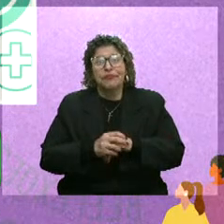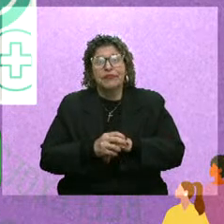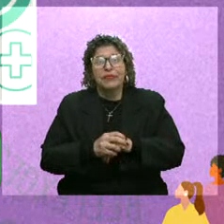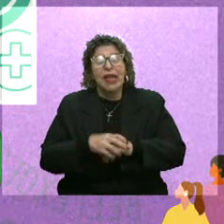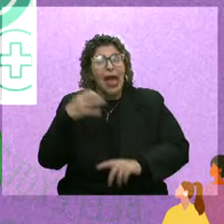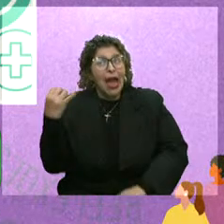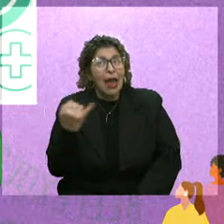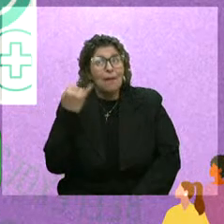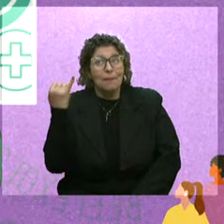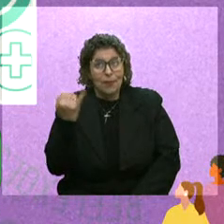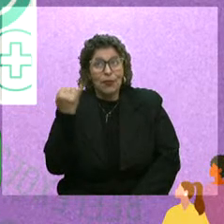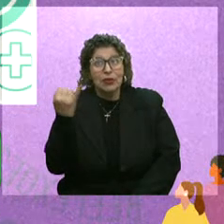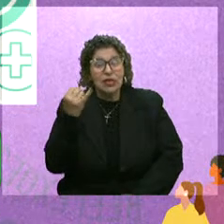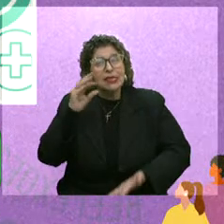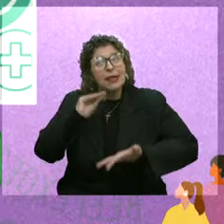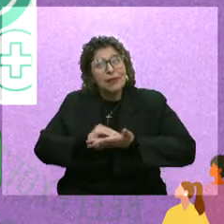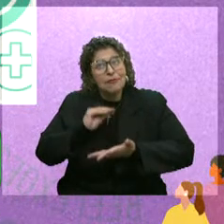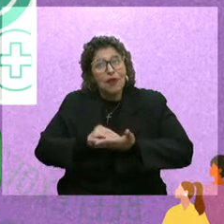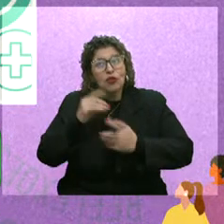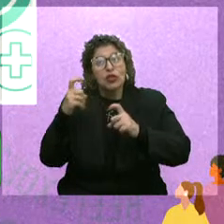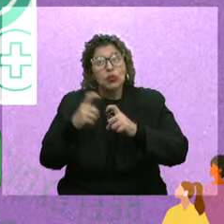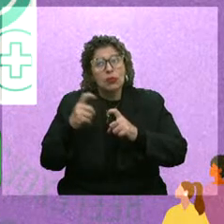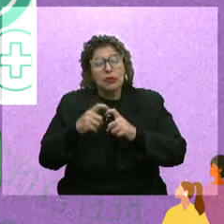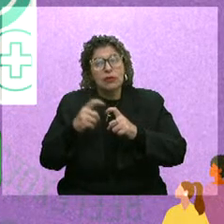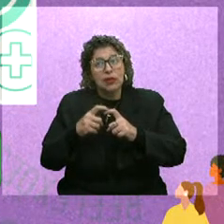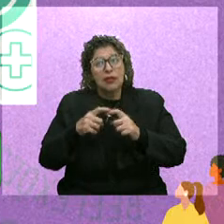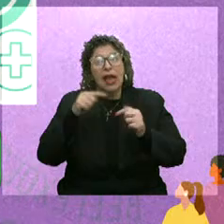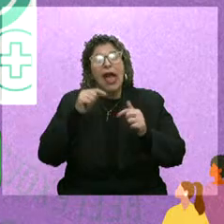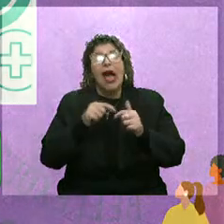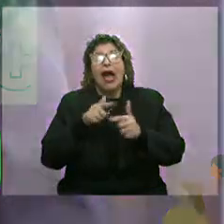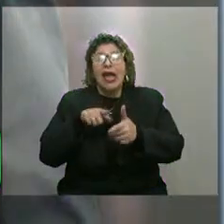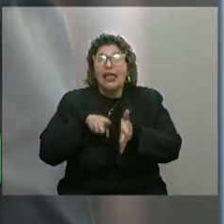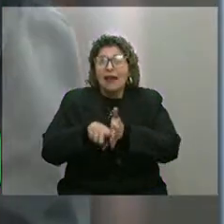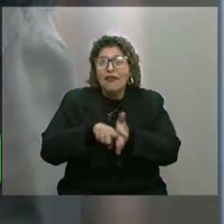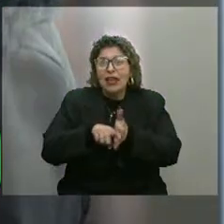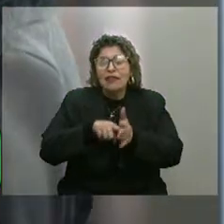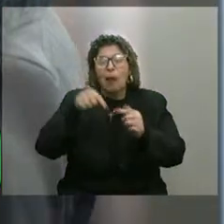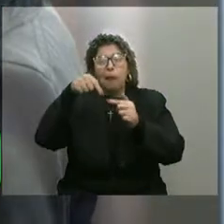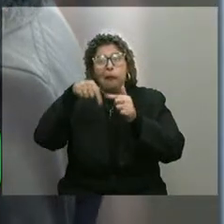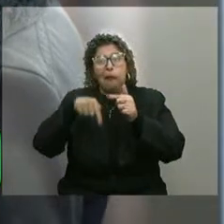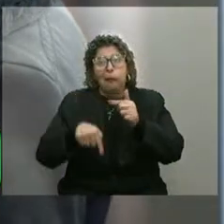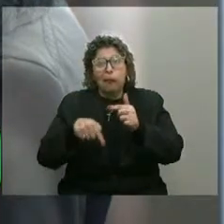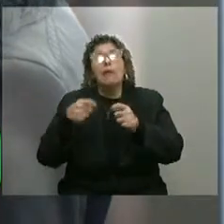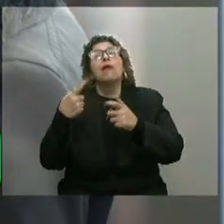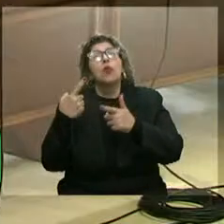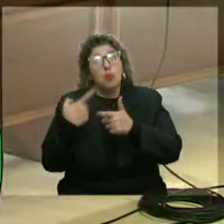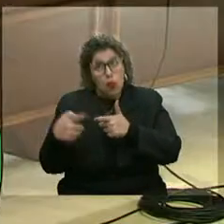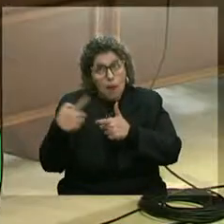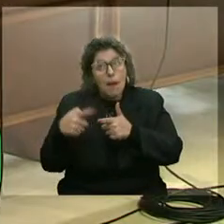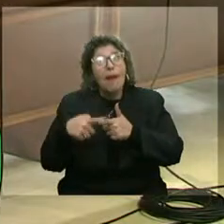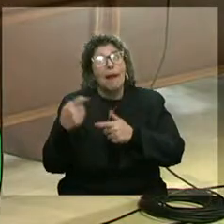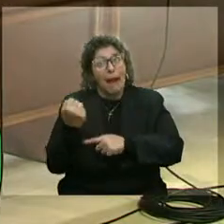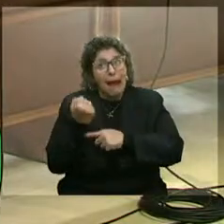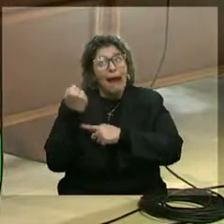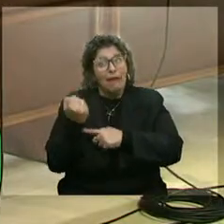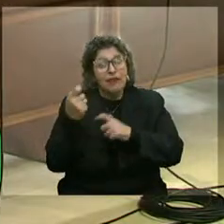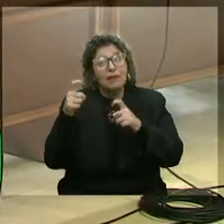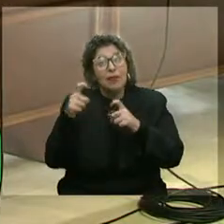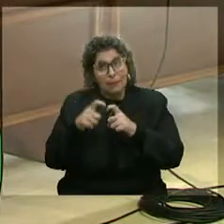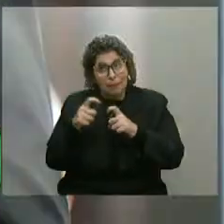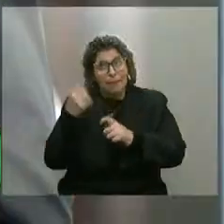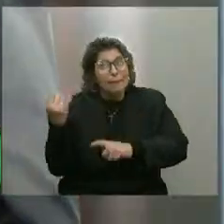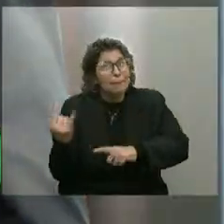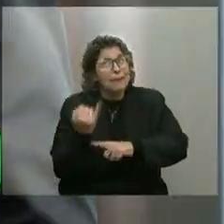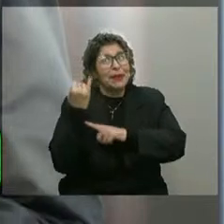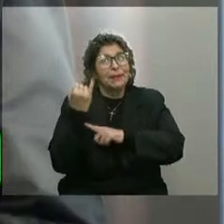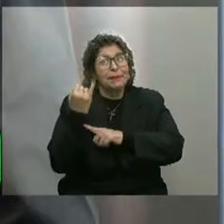A importância da falta de médicos cai na avaliação deles, ela continua sendo o problema também